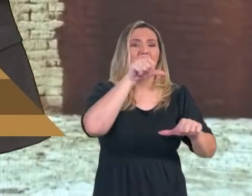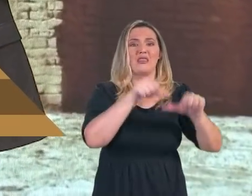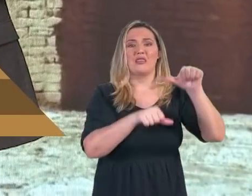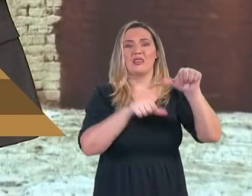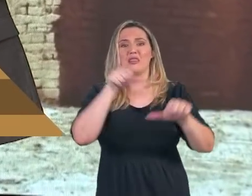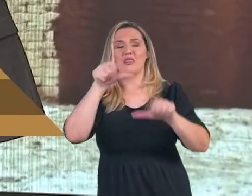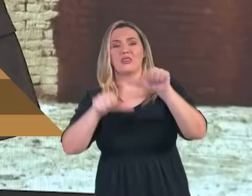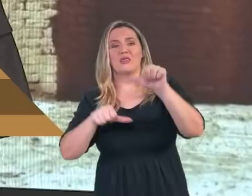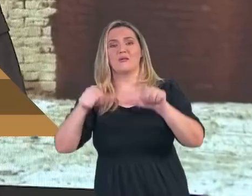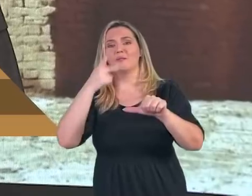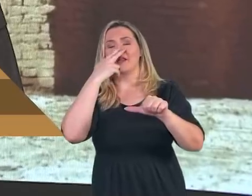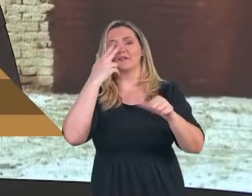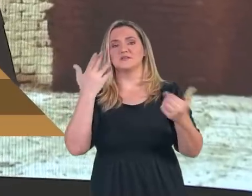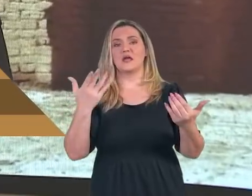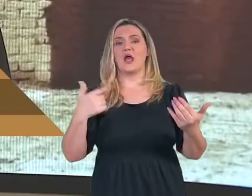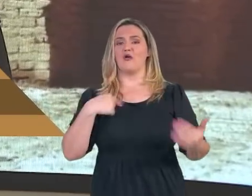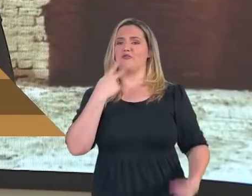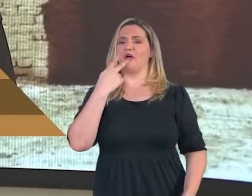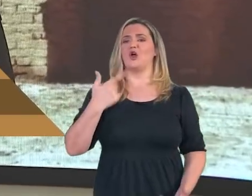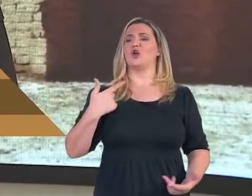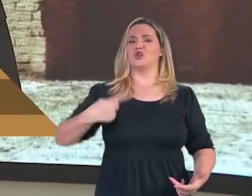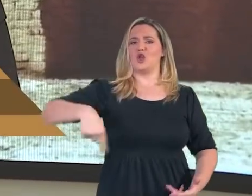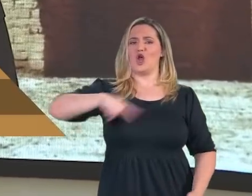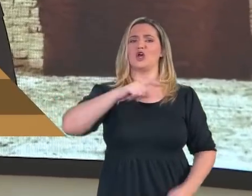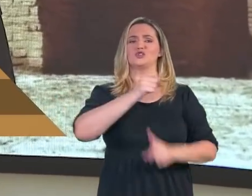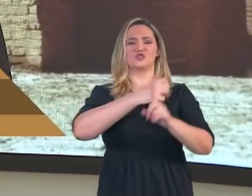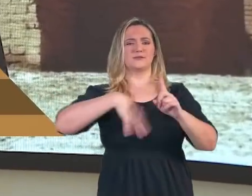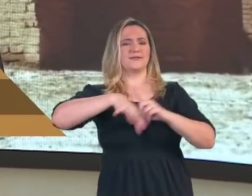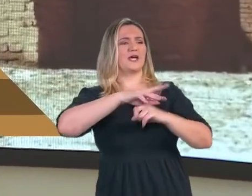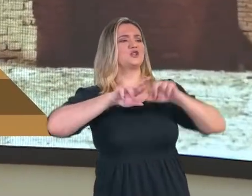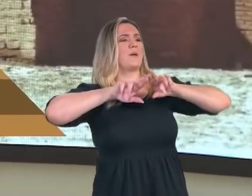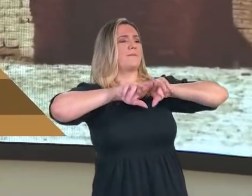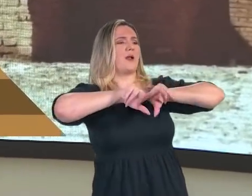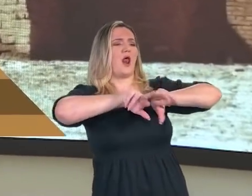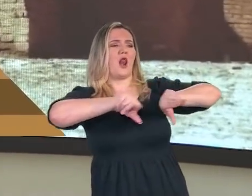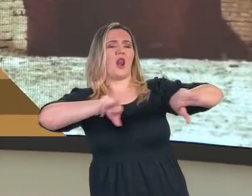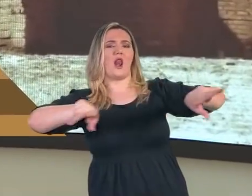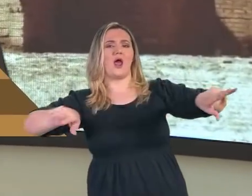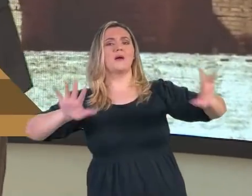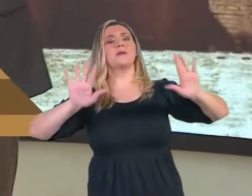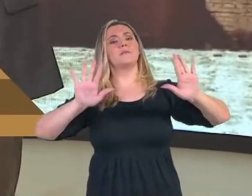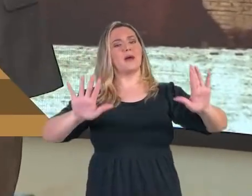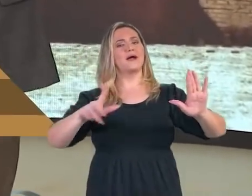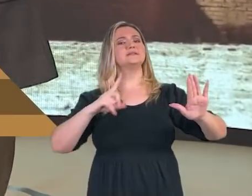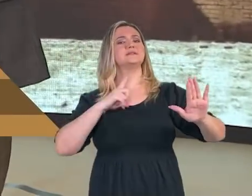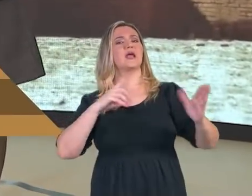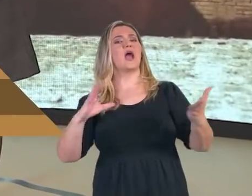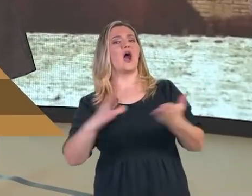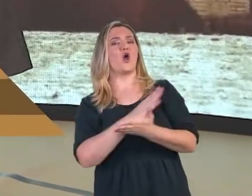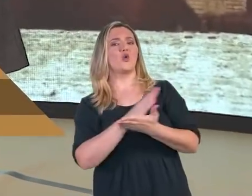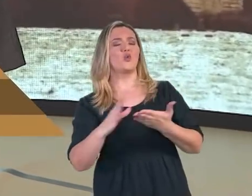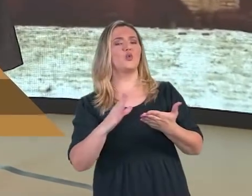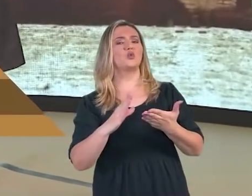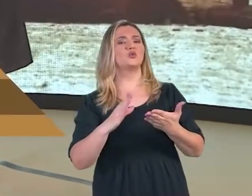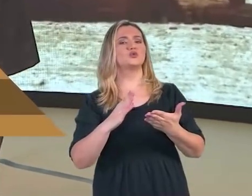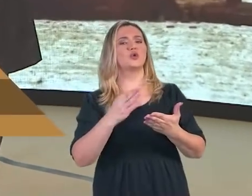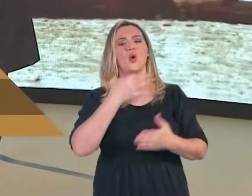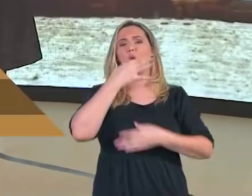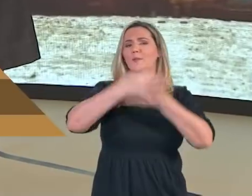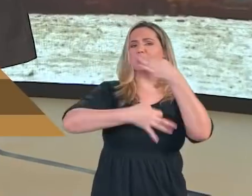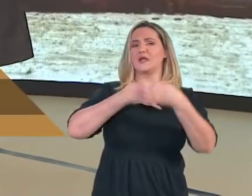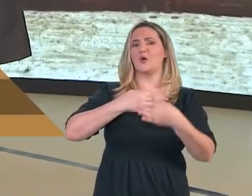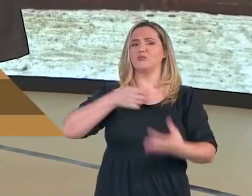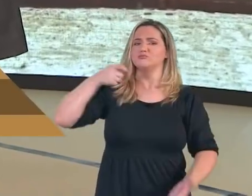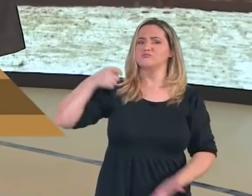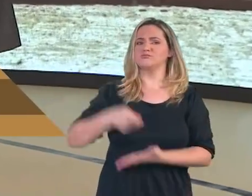que, apesar de se declarar plural, apresenta-se, em alguns aspectos, totalmente absolutista. Por exemplo,